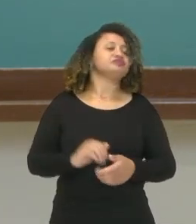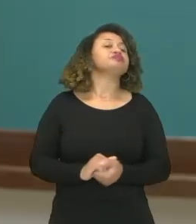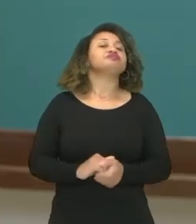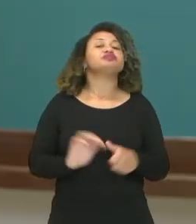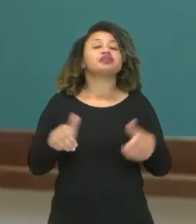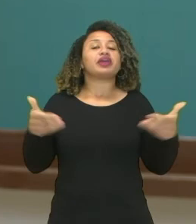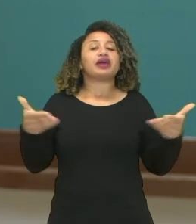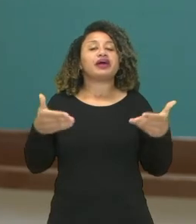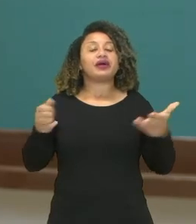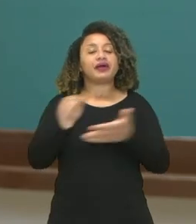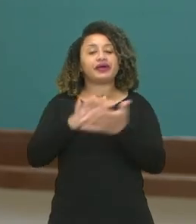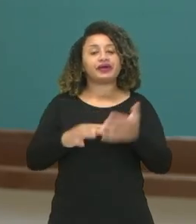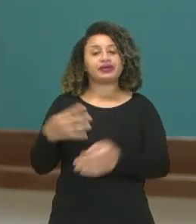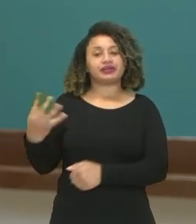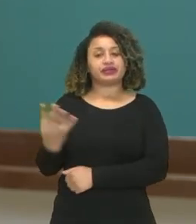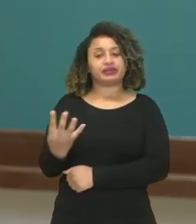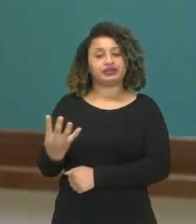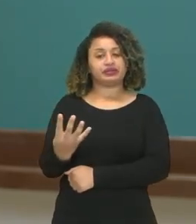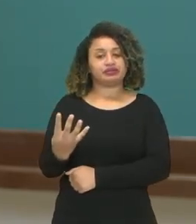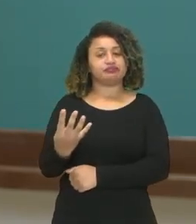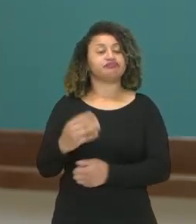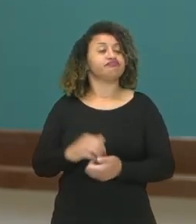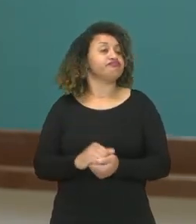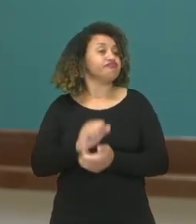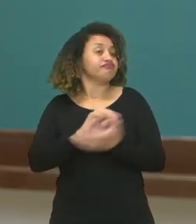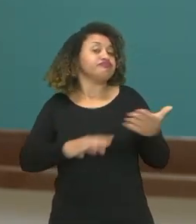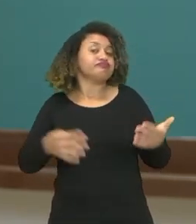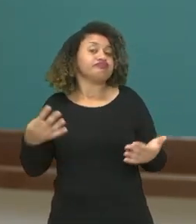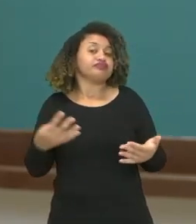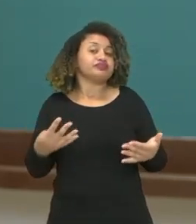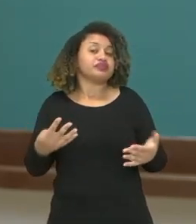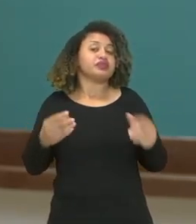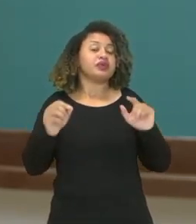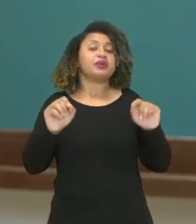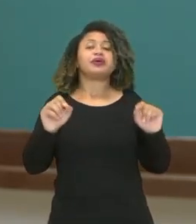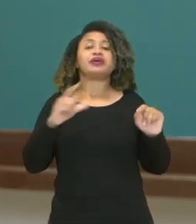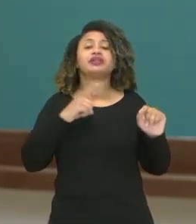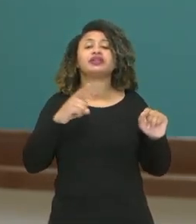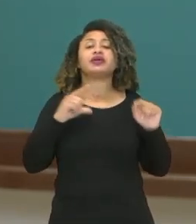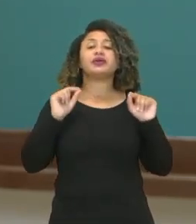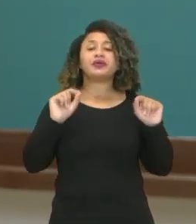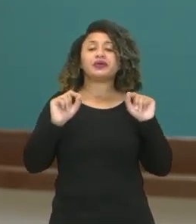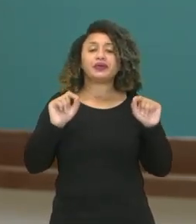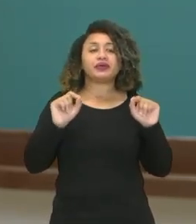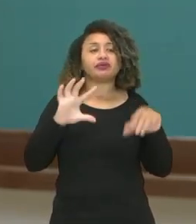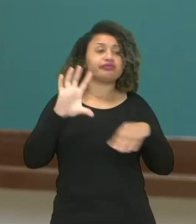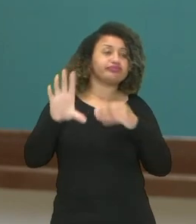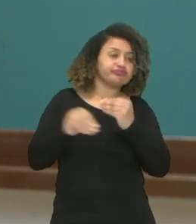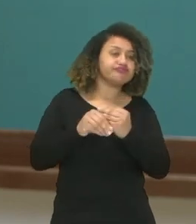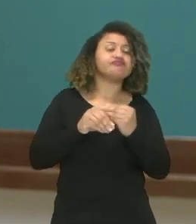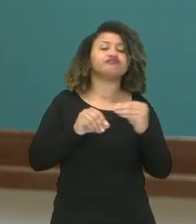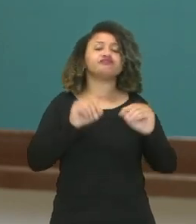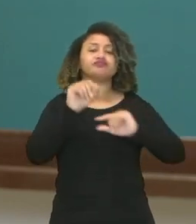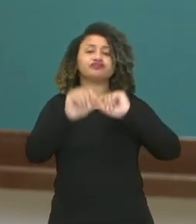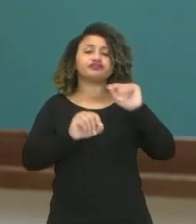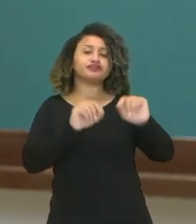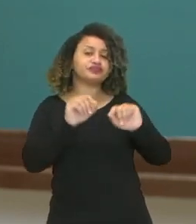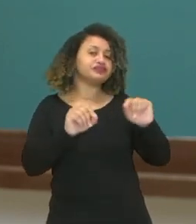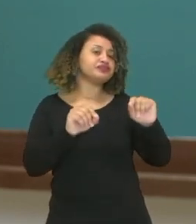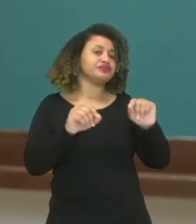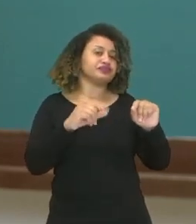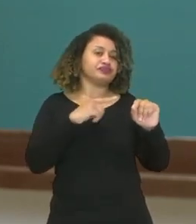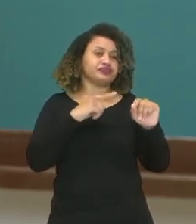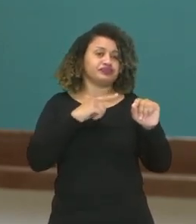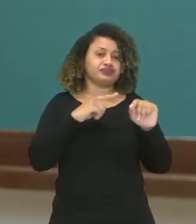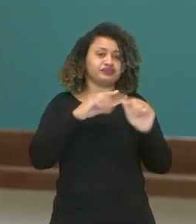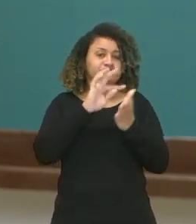Chegamos à atividade 4. E na atividade 4, nós vamos ter o quê? A conclusão, as considerações finais do